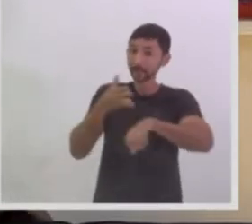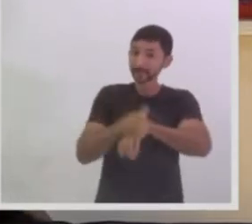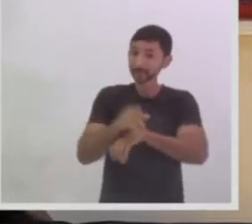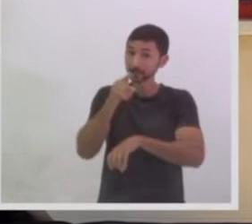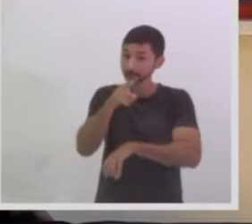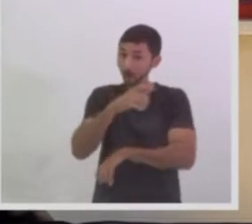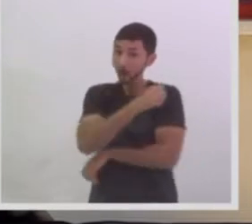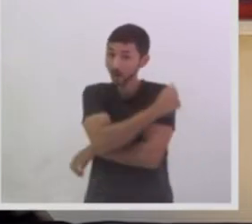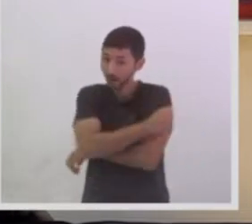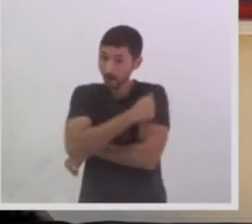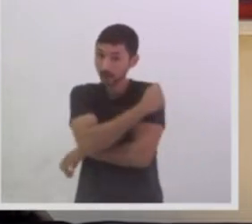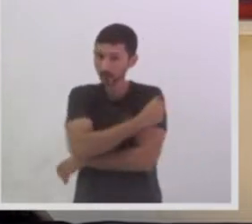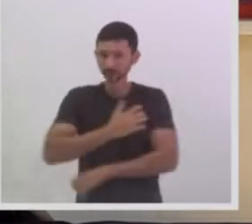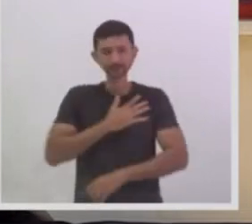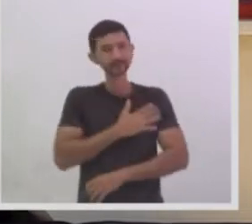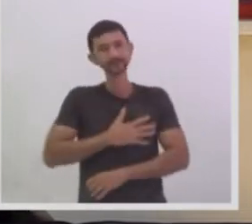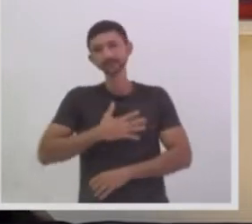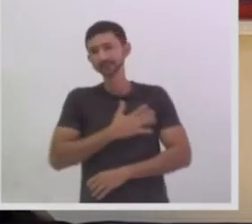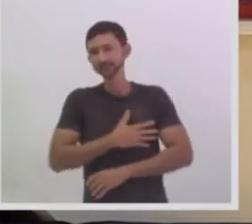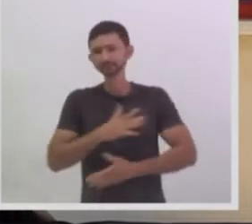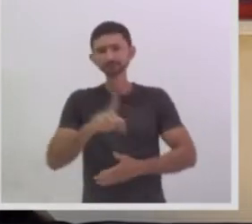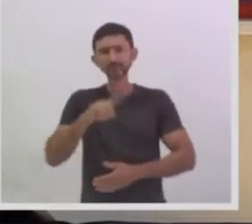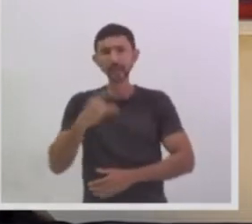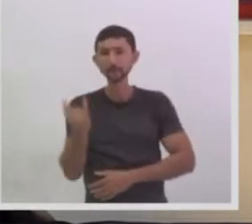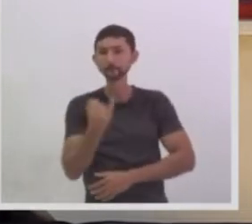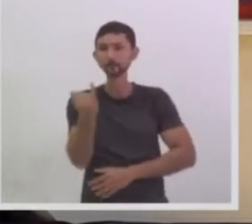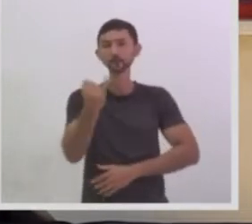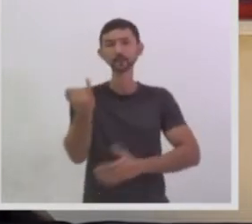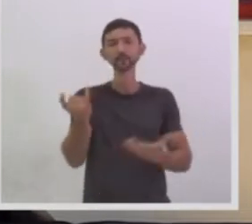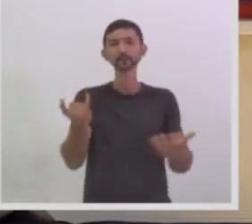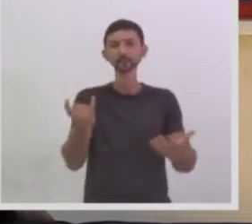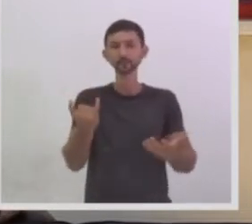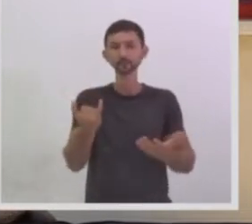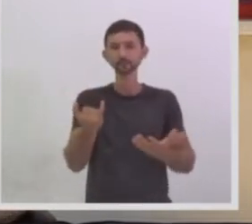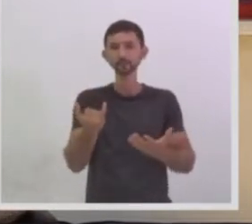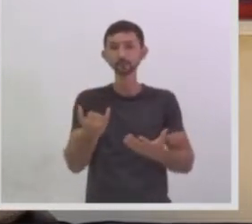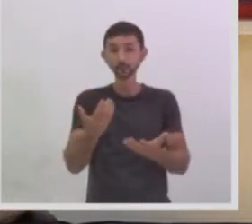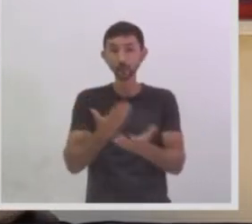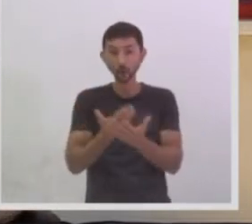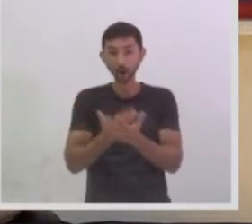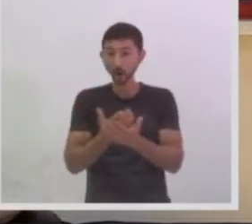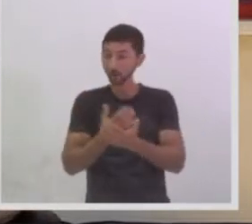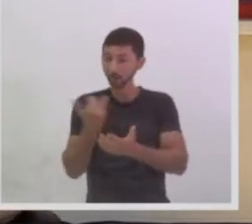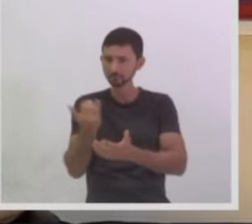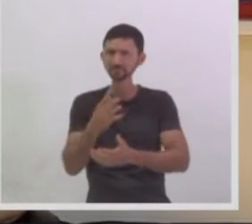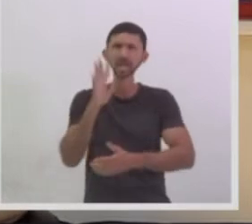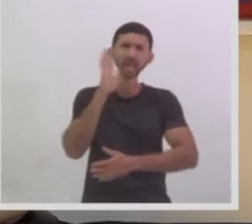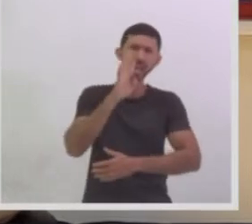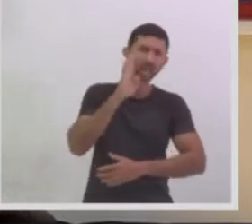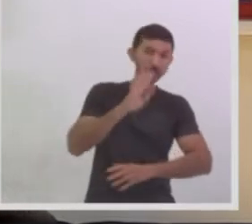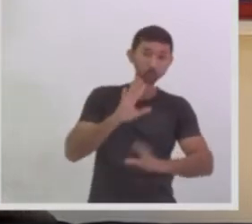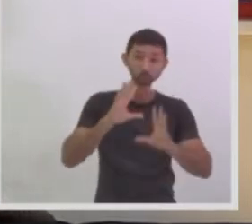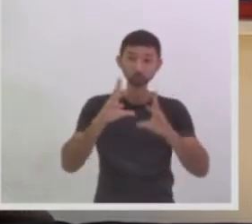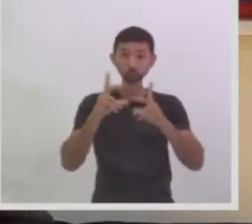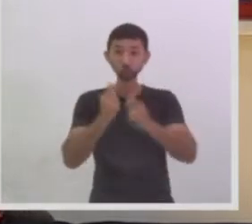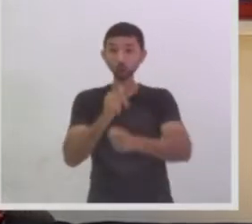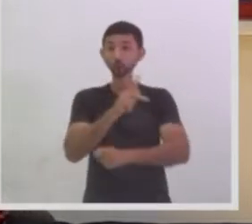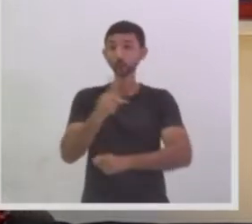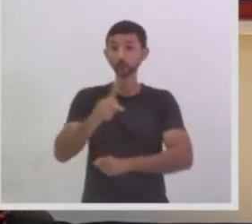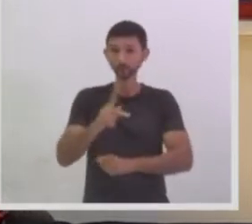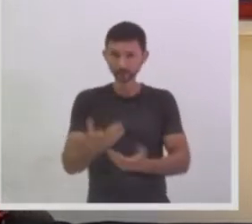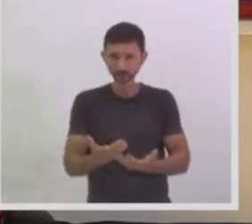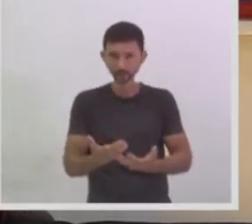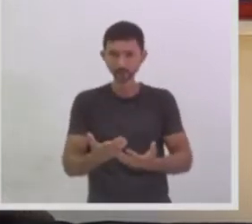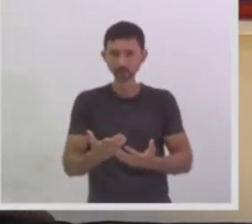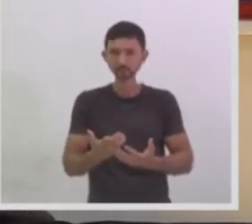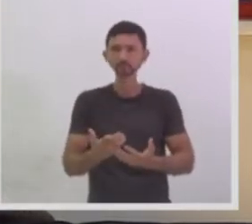galera, queridos alunos e alunas, ela torna a aula cada vez mais rica. Todos os professores, sem exceção, posso falar pelos